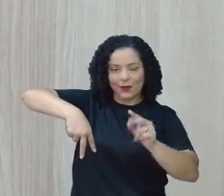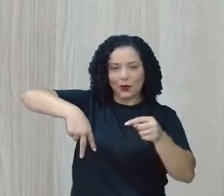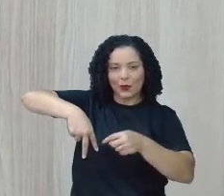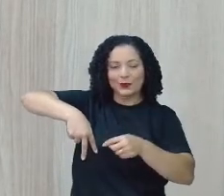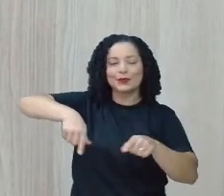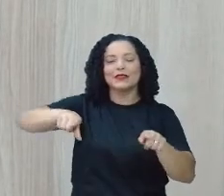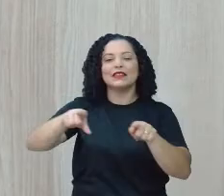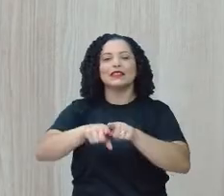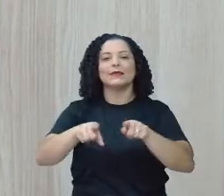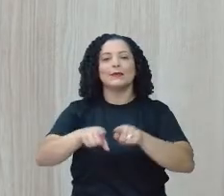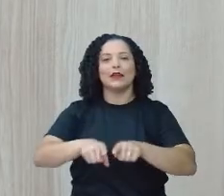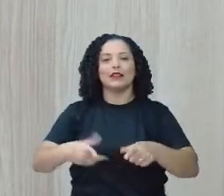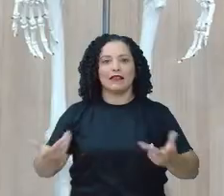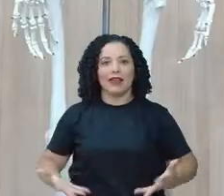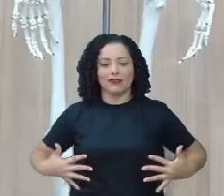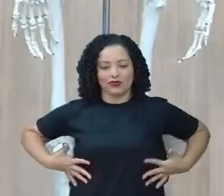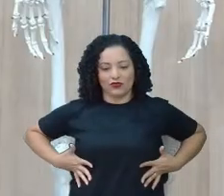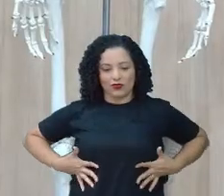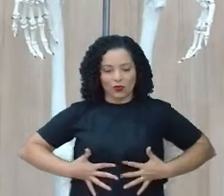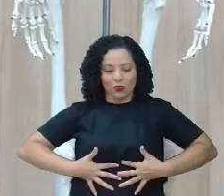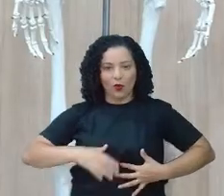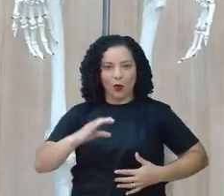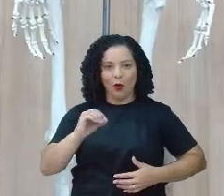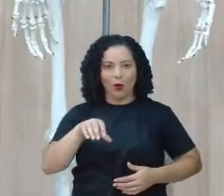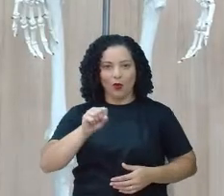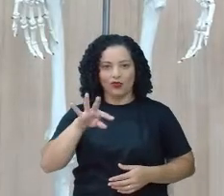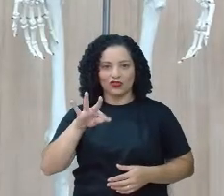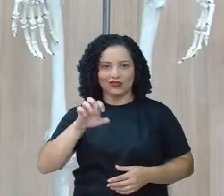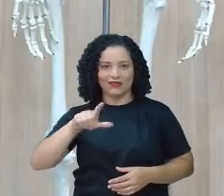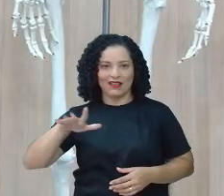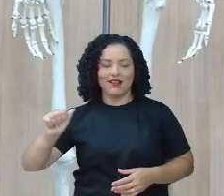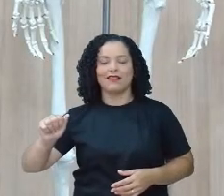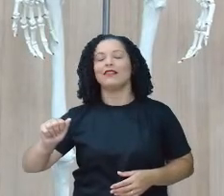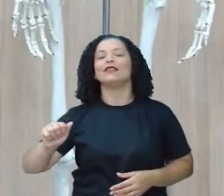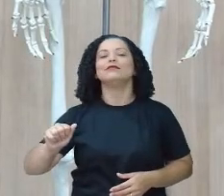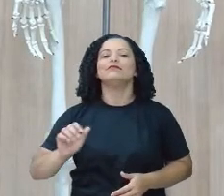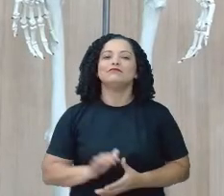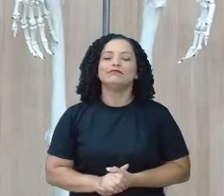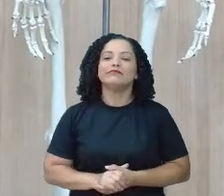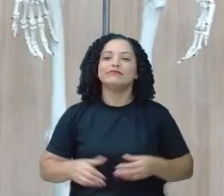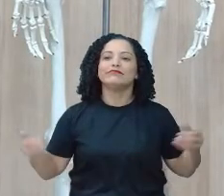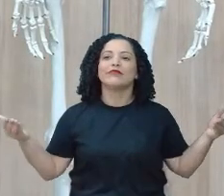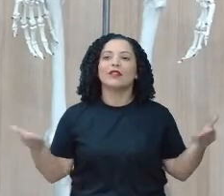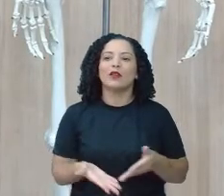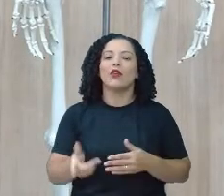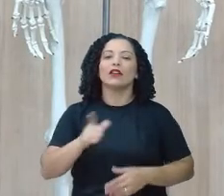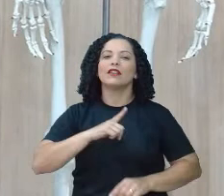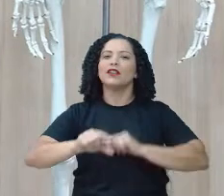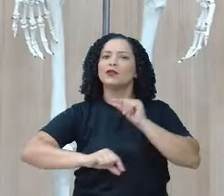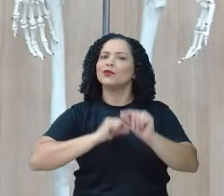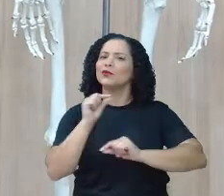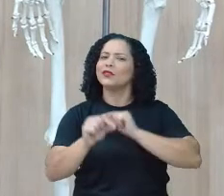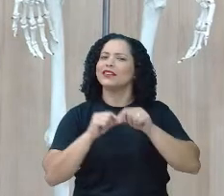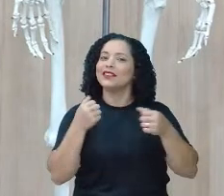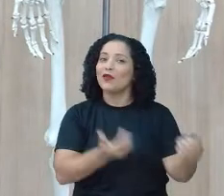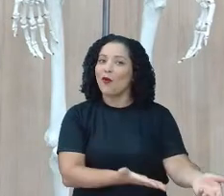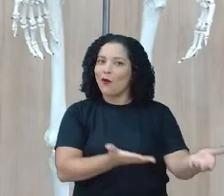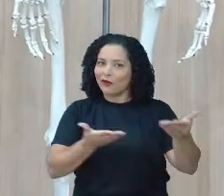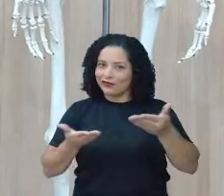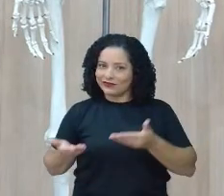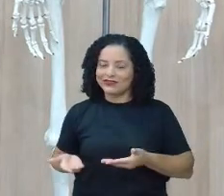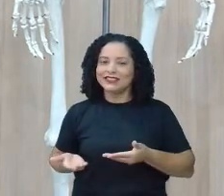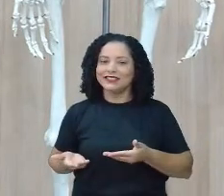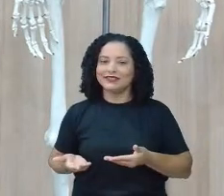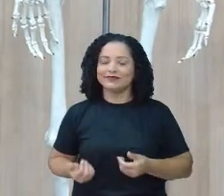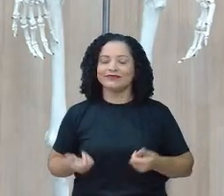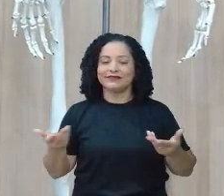espero que apareça mais. Legal. Olha agora, né, o que é que eu vou fazer? Eu vou trazer aqui, ó, estou fazendo um convite. E